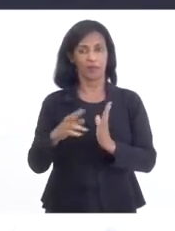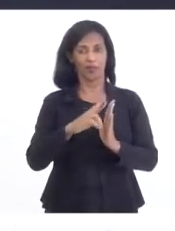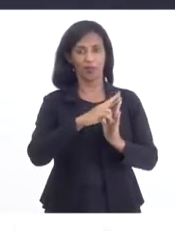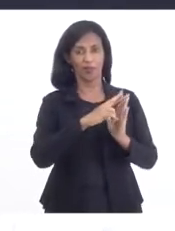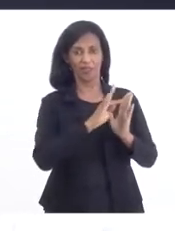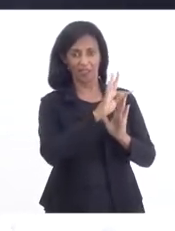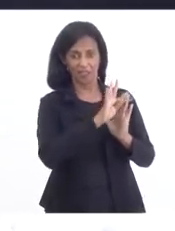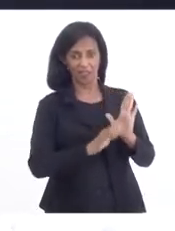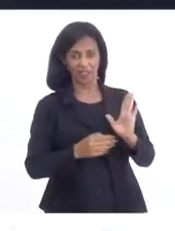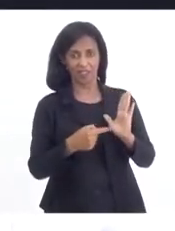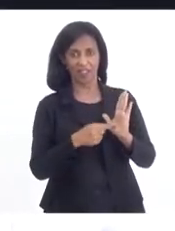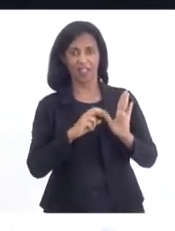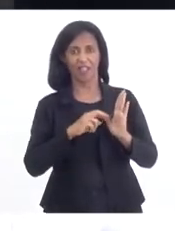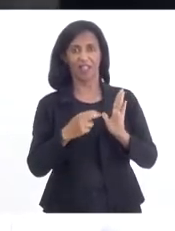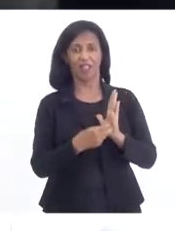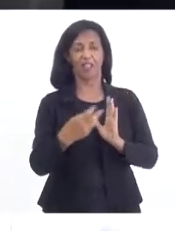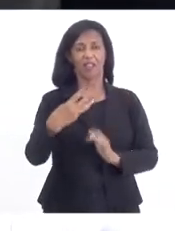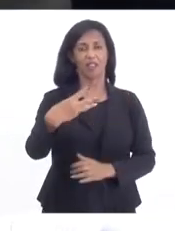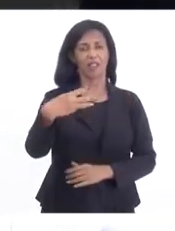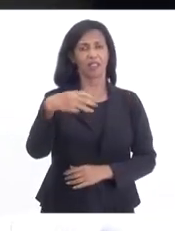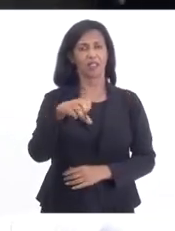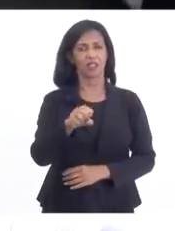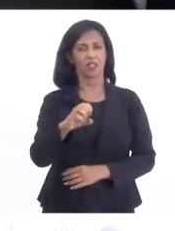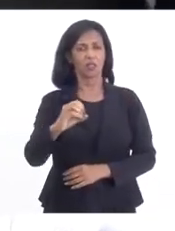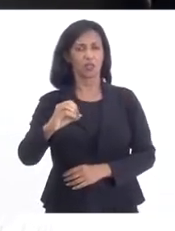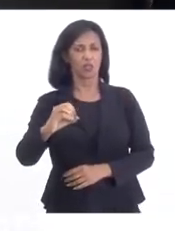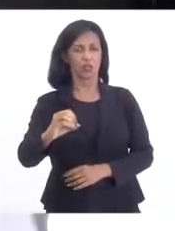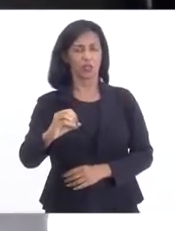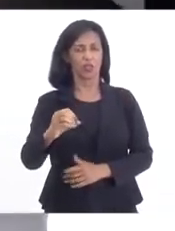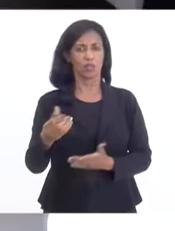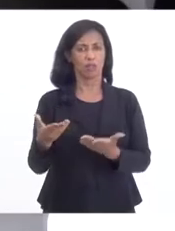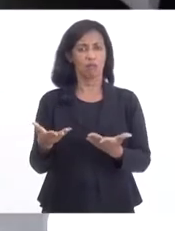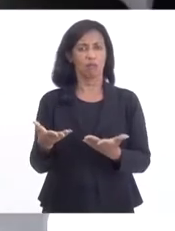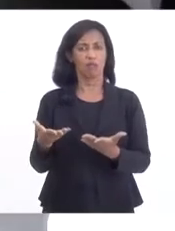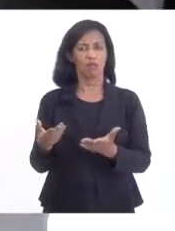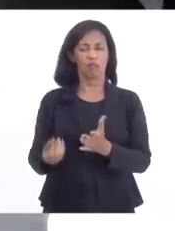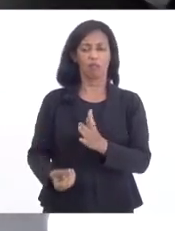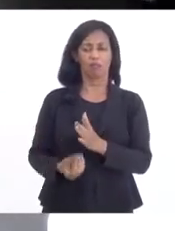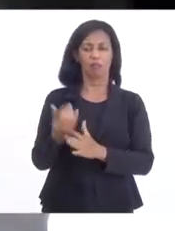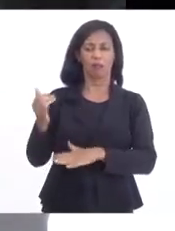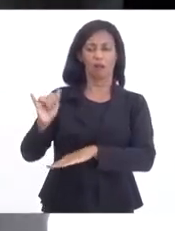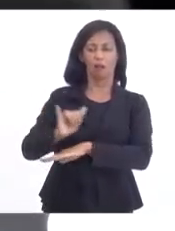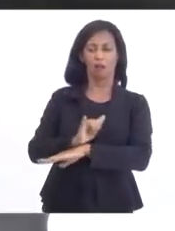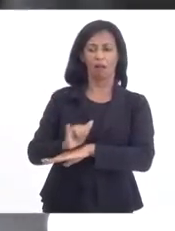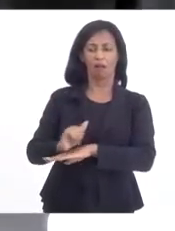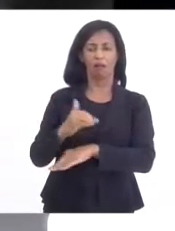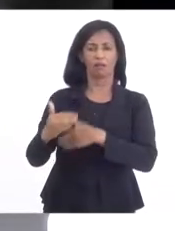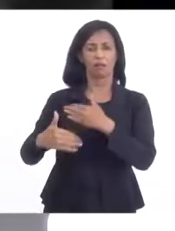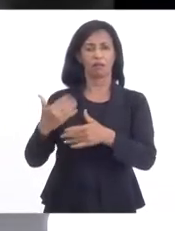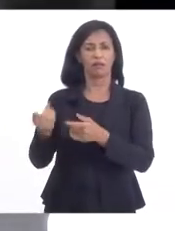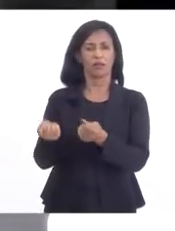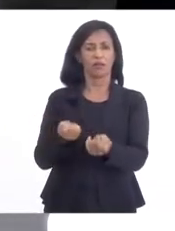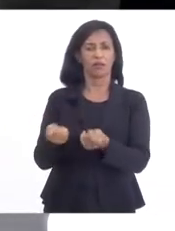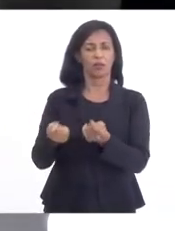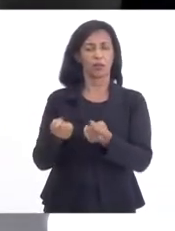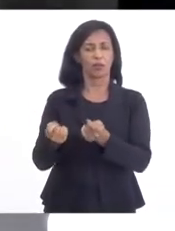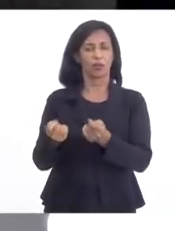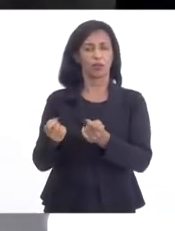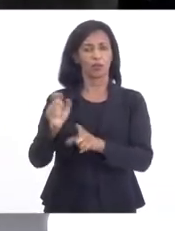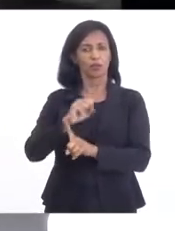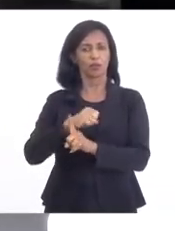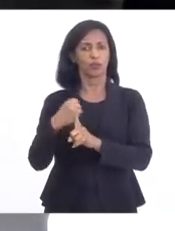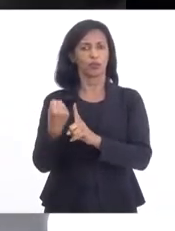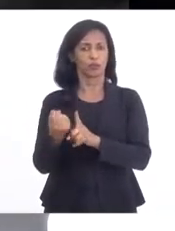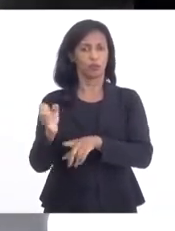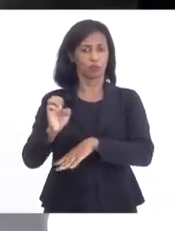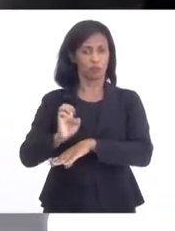relatório a emenda 380, que é a elaboração do Plano Estratégico de Desenvolvimento Econômico e Social do Estado.